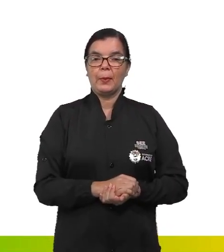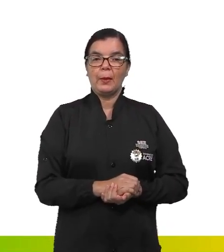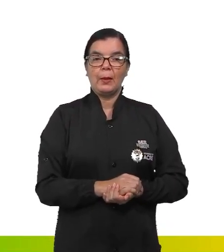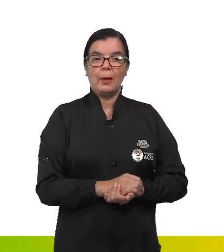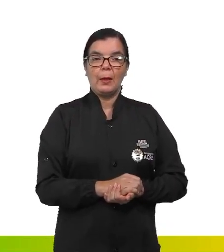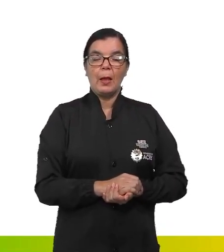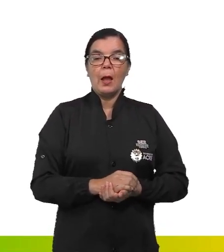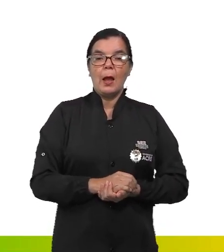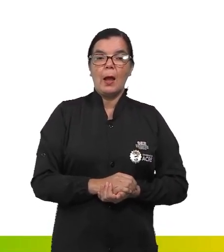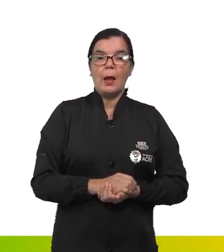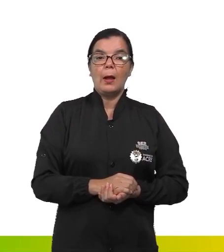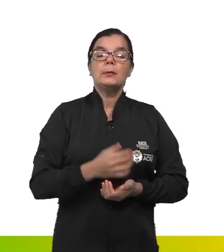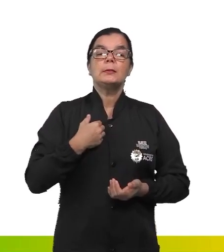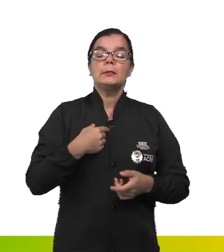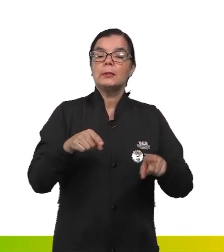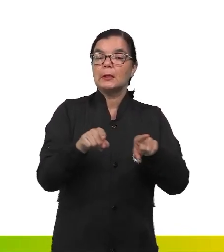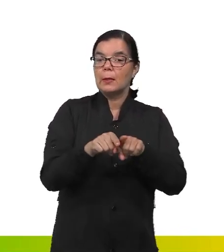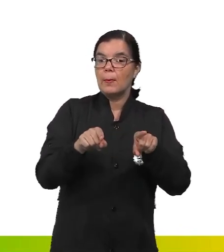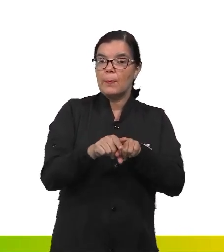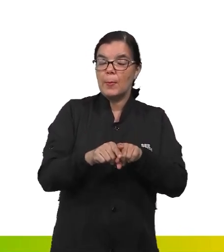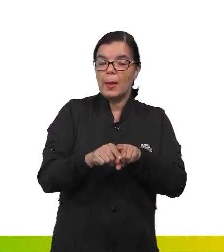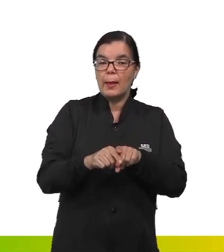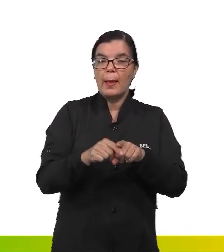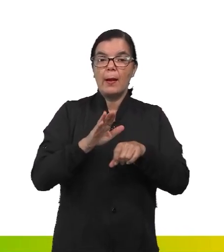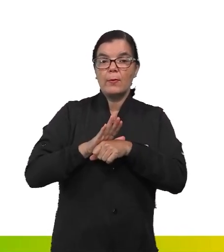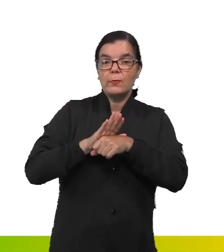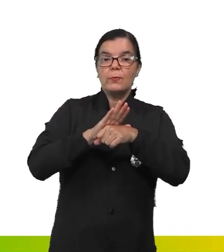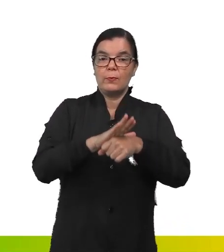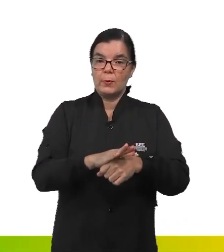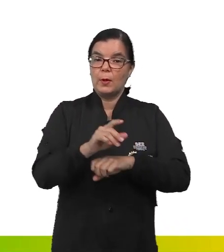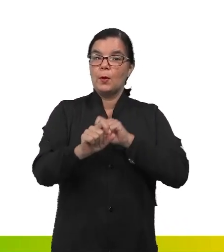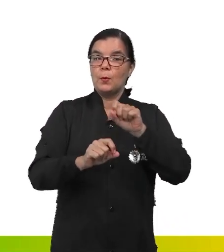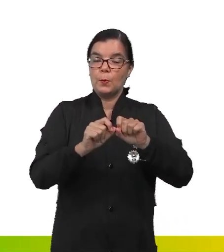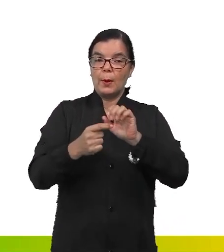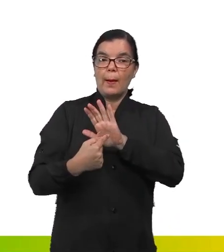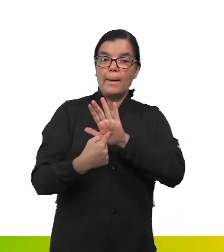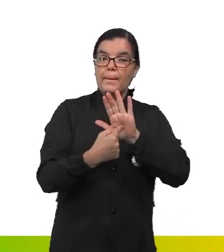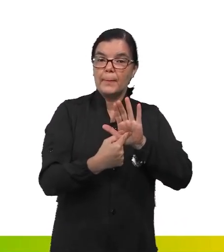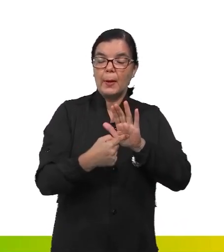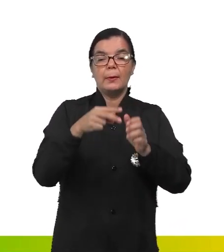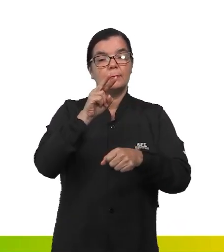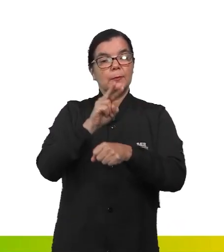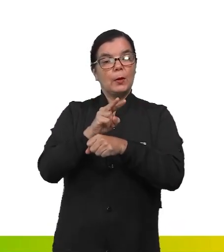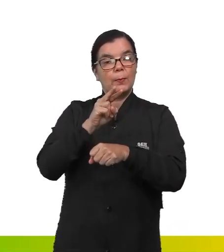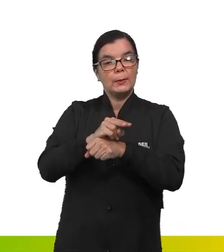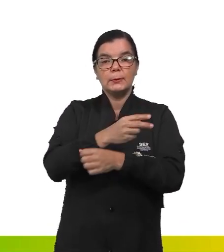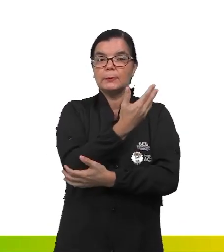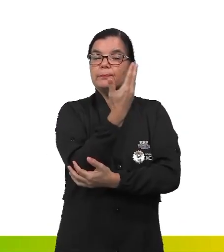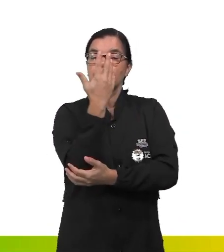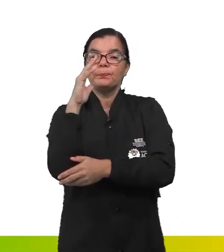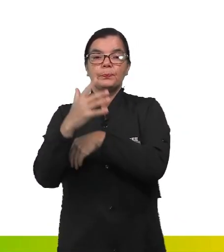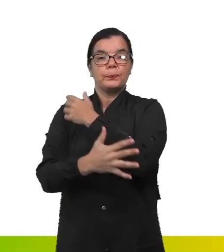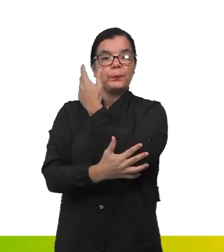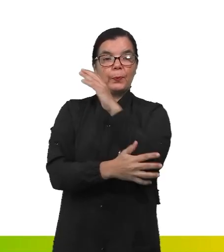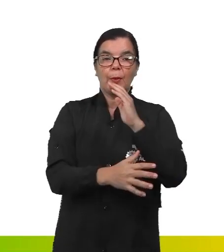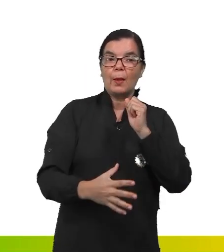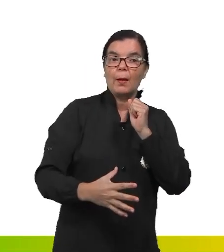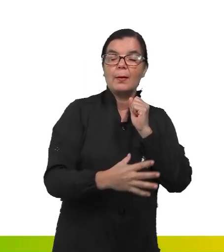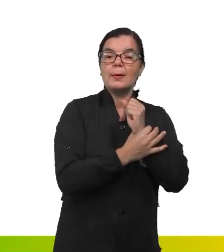A consciência ecológica, ela vai contribuir para a preservação do meio ambiente, garantindo